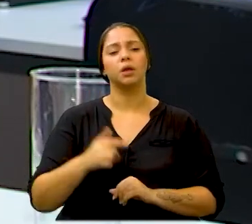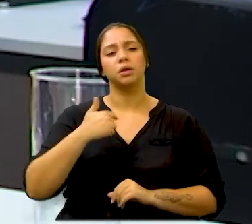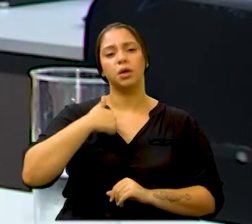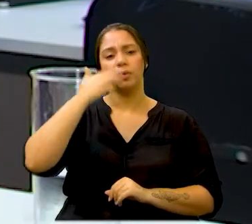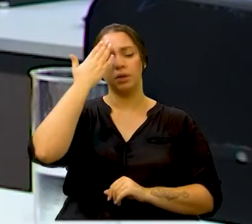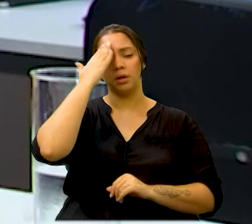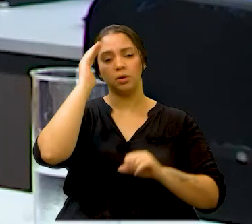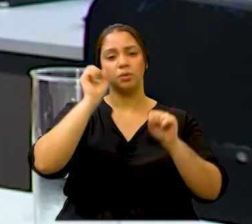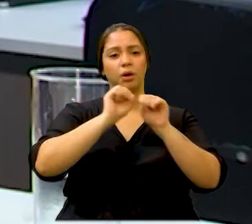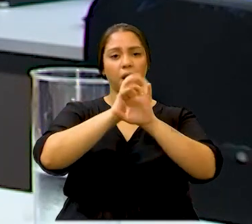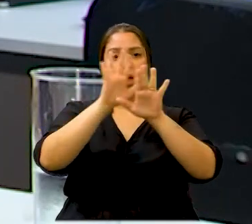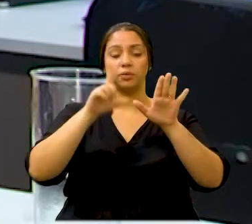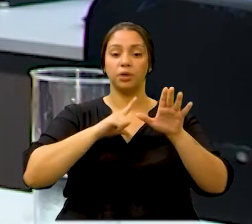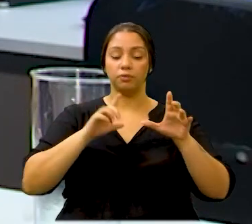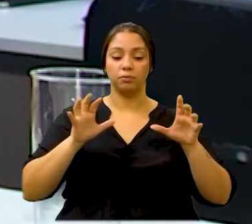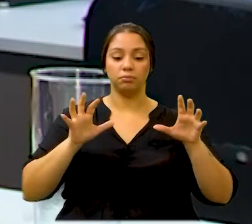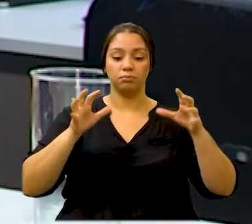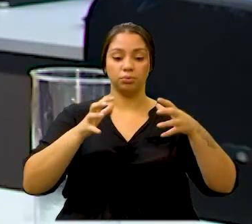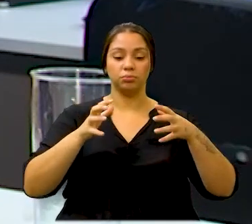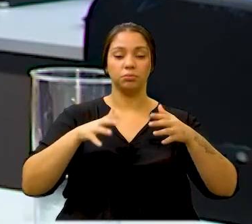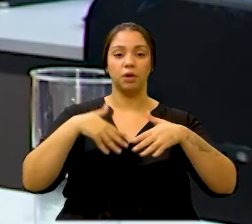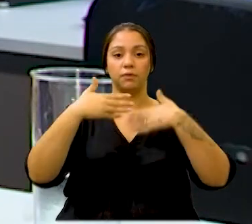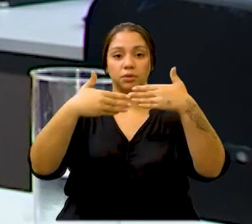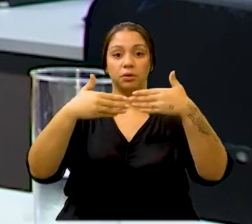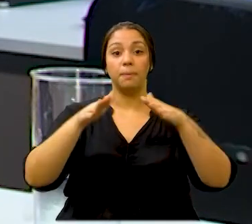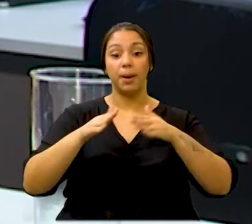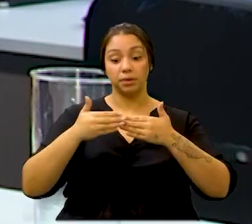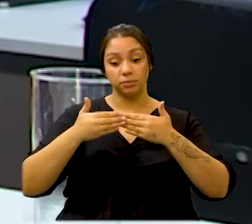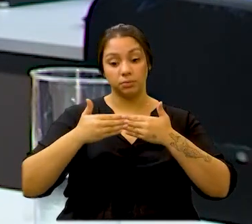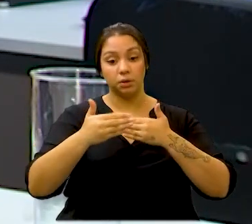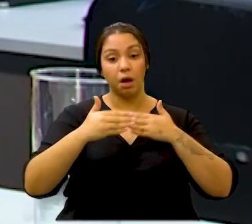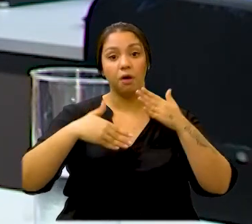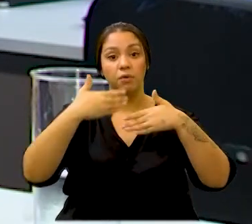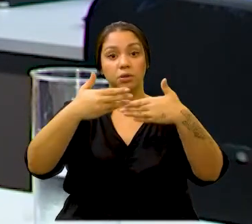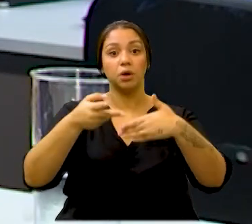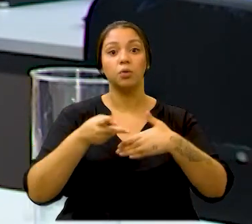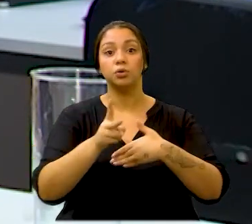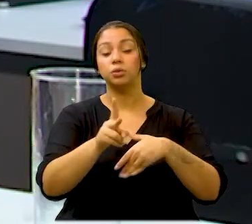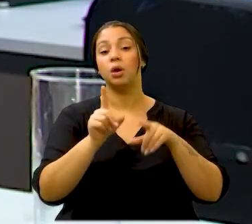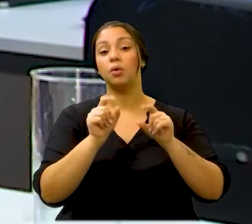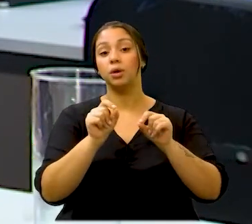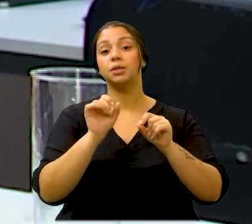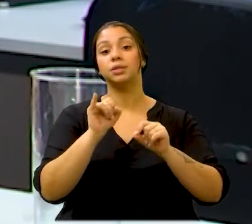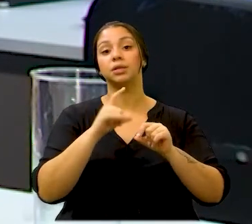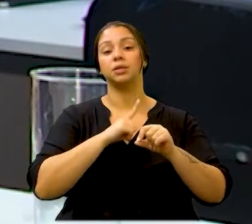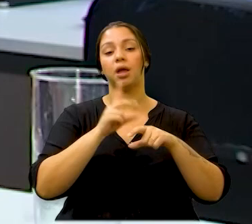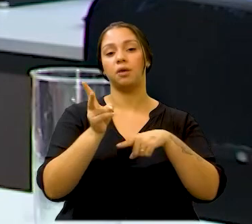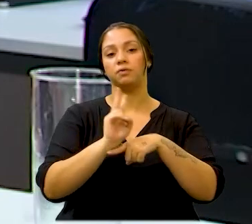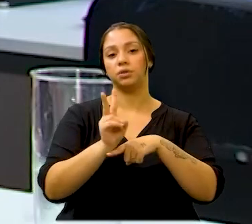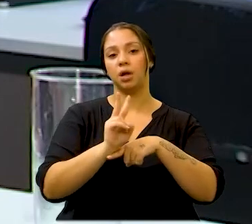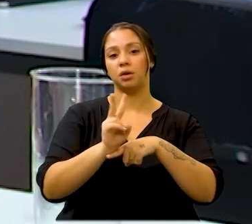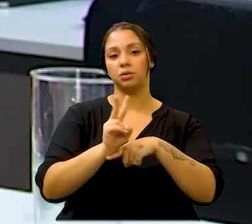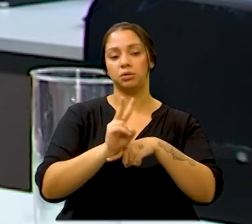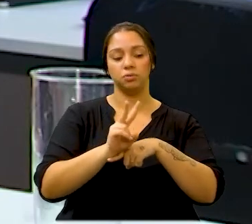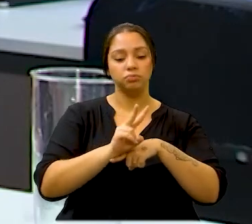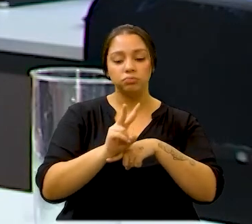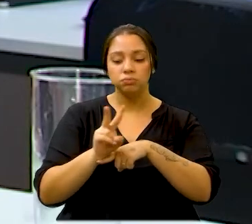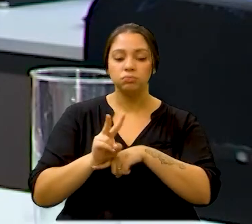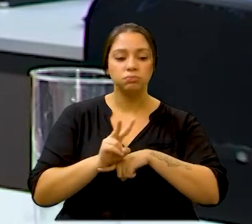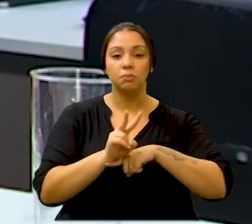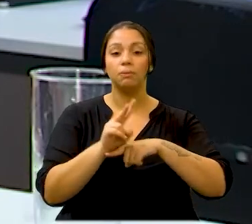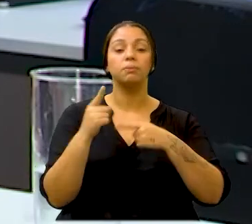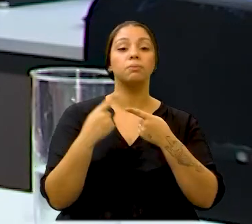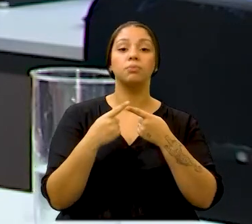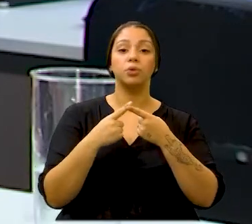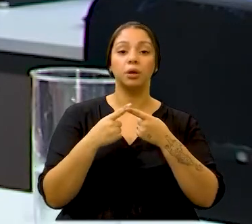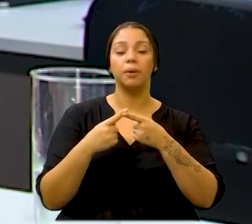eu entendo que houve um conjunto de avanços, mas a gente só vai continuar a avançar se a gente tiver essa fiscalização.